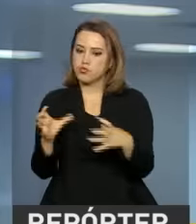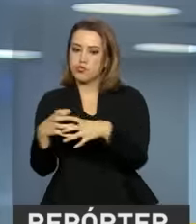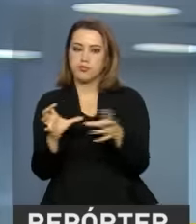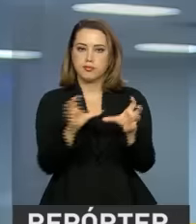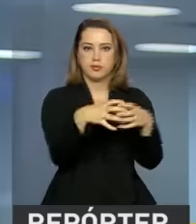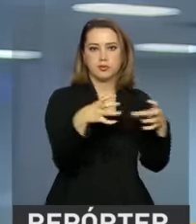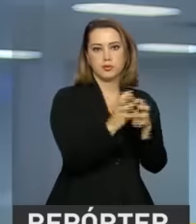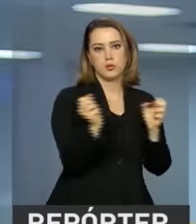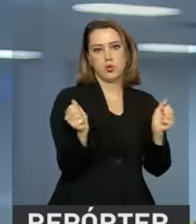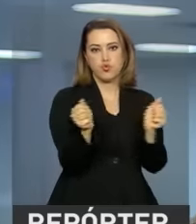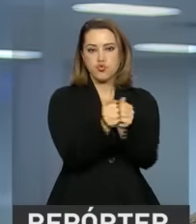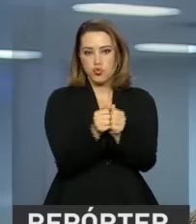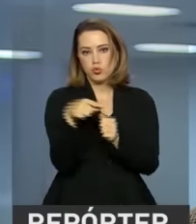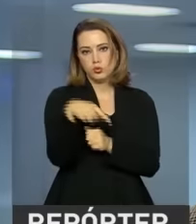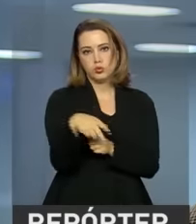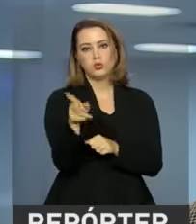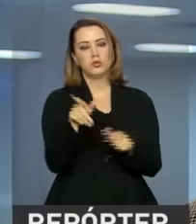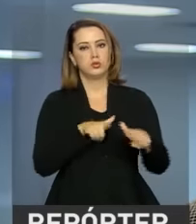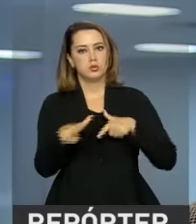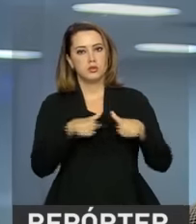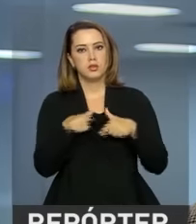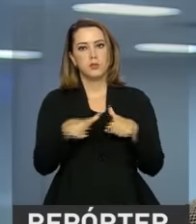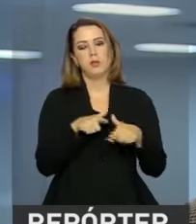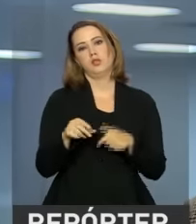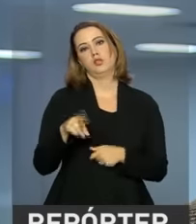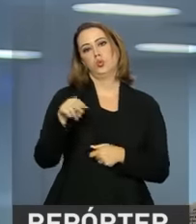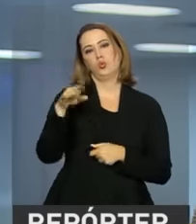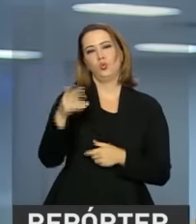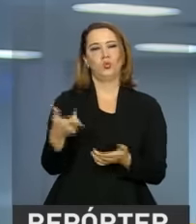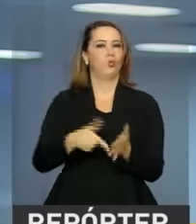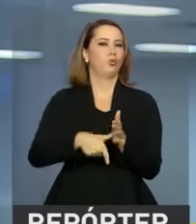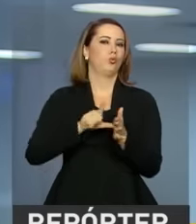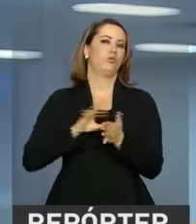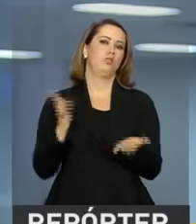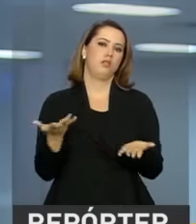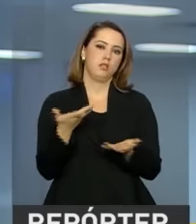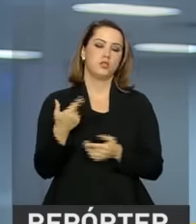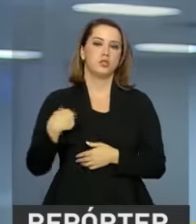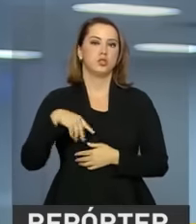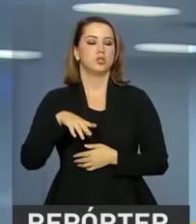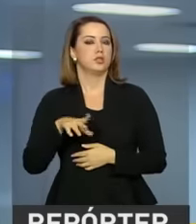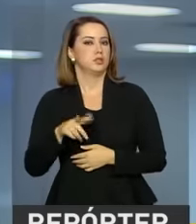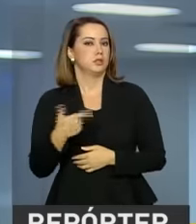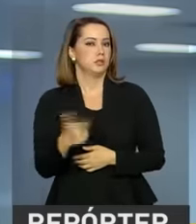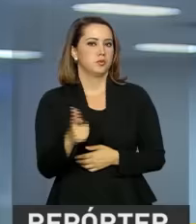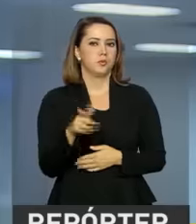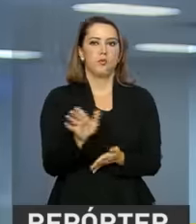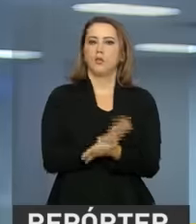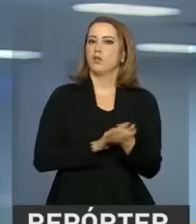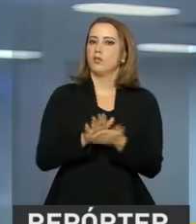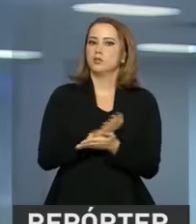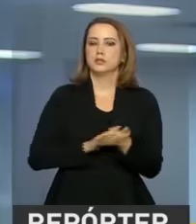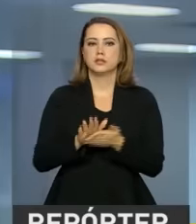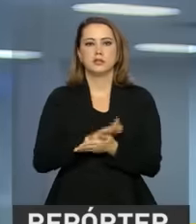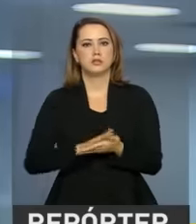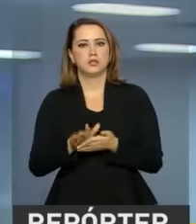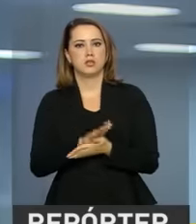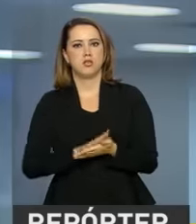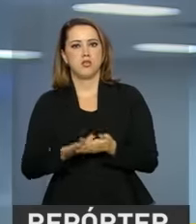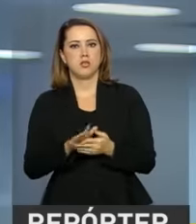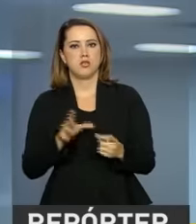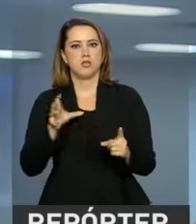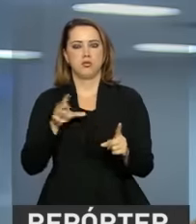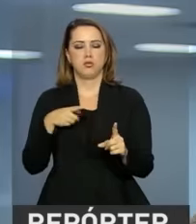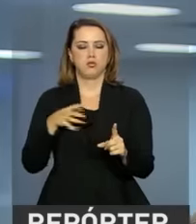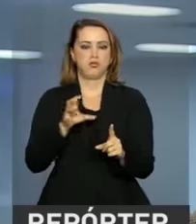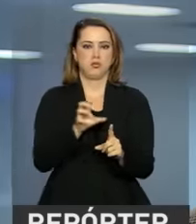nunca aconteceu isso então nós podemos dizer que as informações que nós recebemos não há nenhuma ameaça identificada até o presente